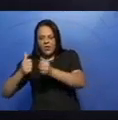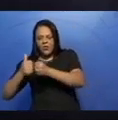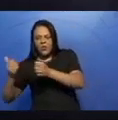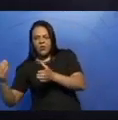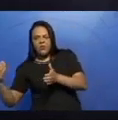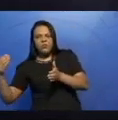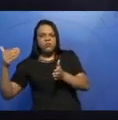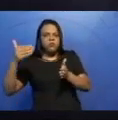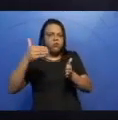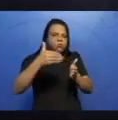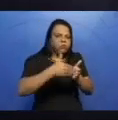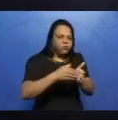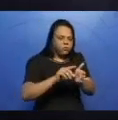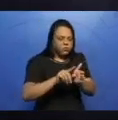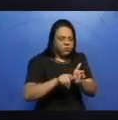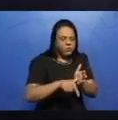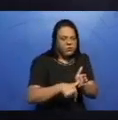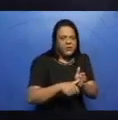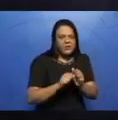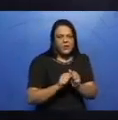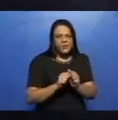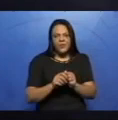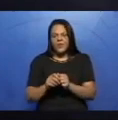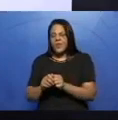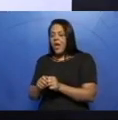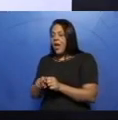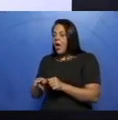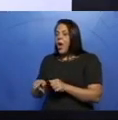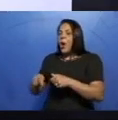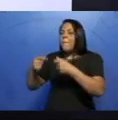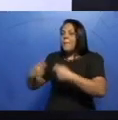estudar. Obrigatoriedade. Entenderam?